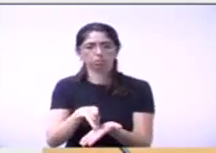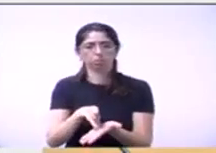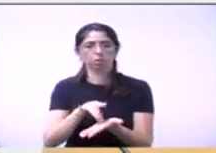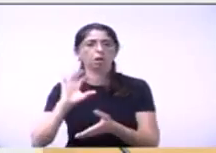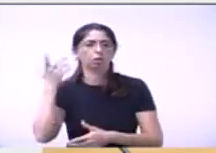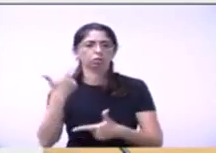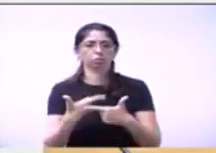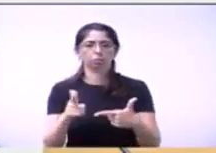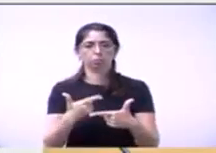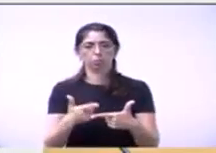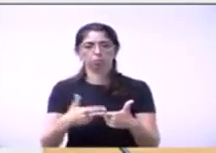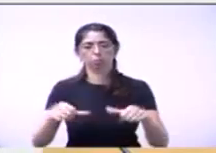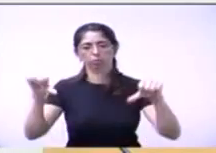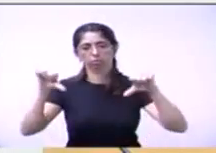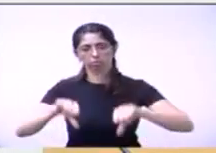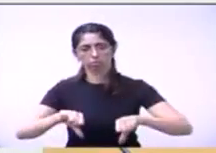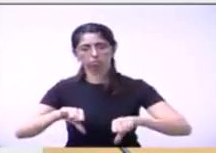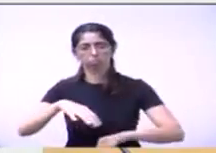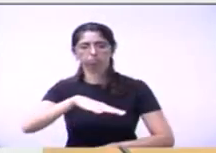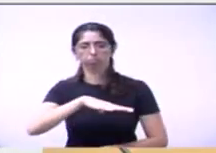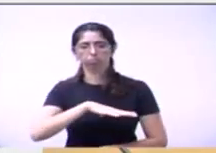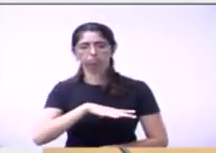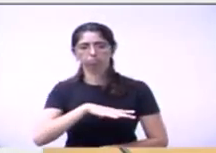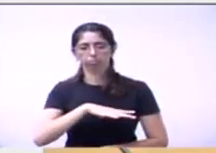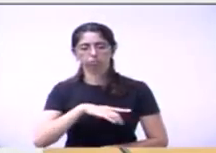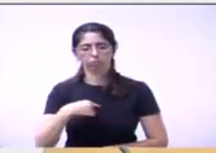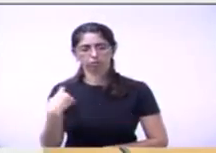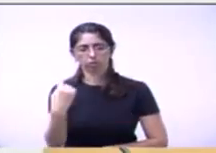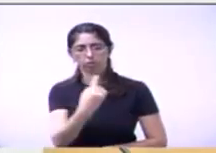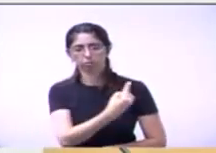que assolam a nossa cidade.